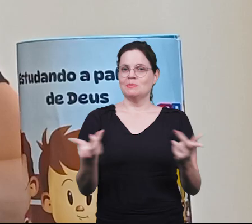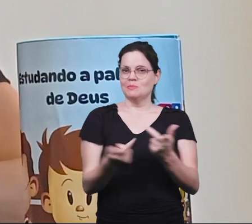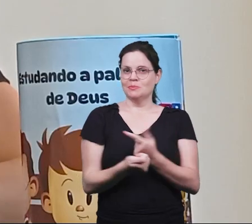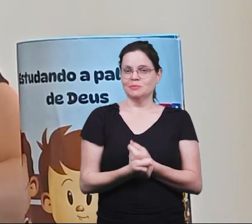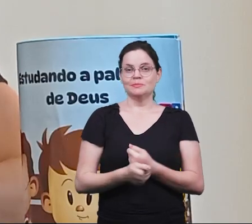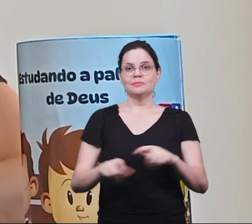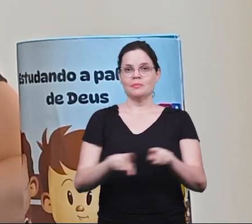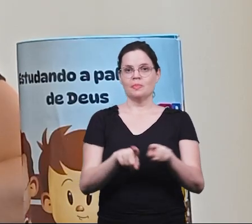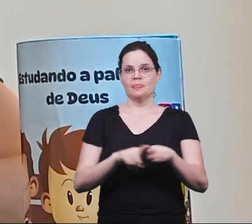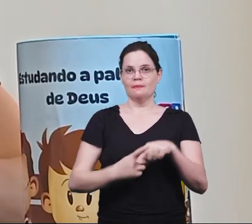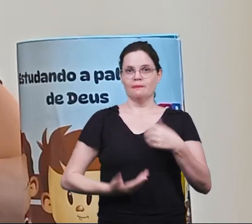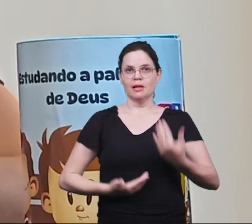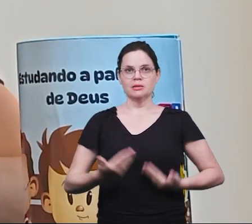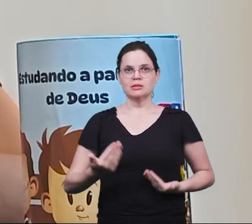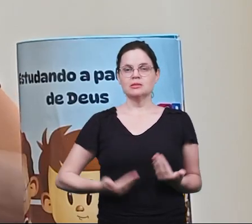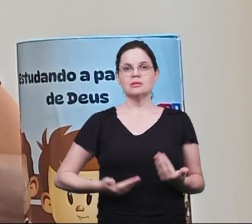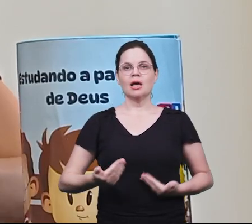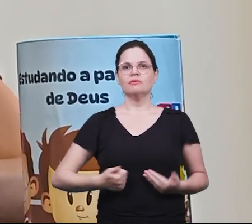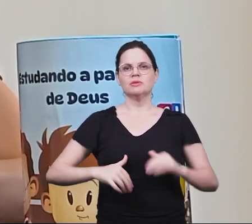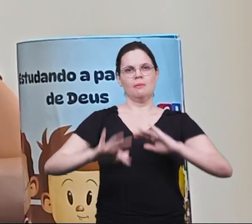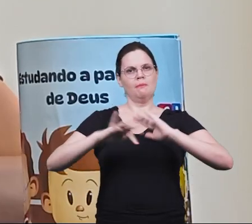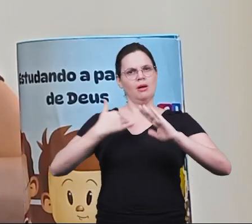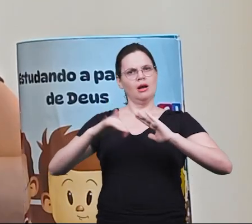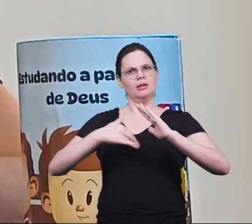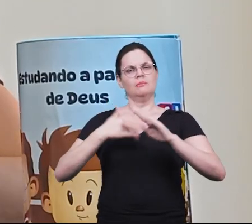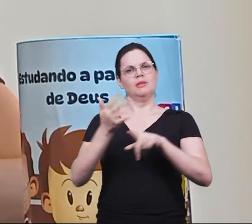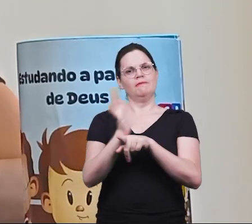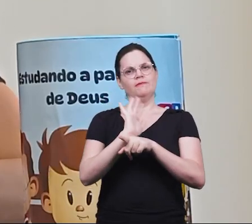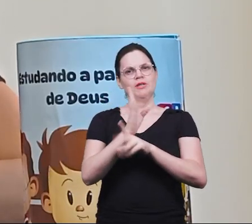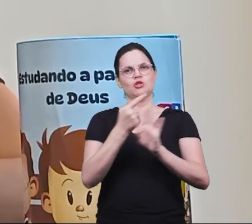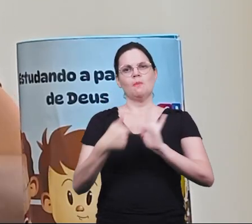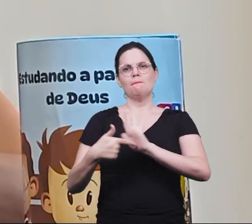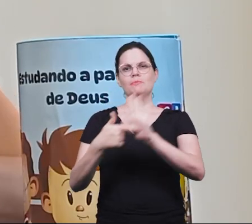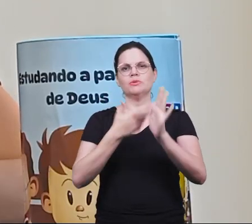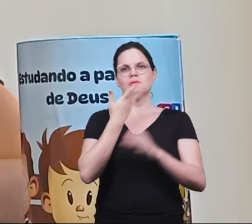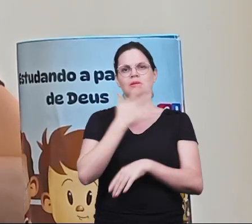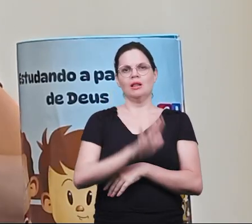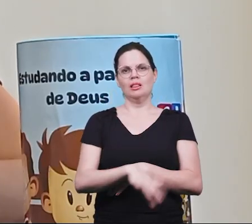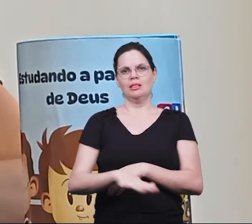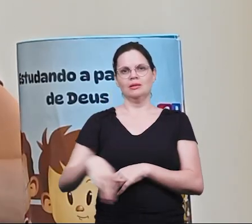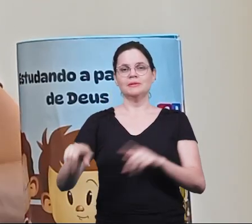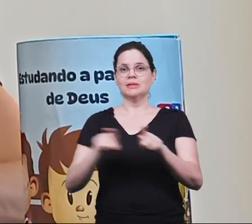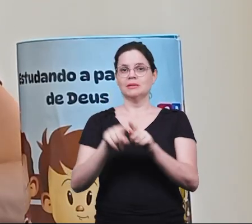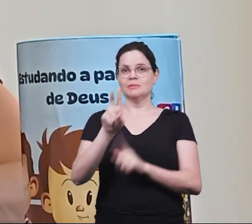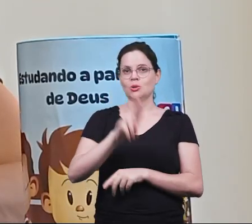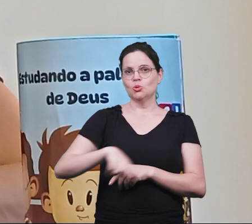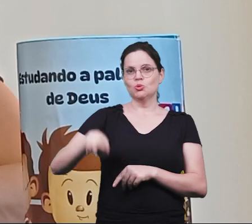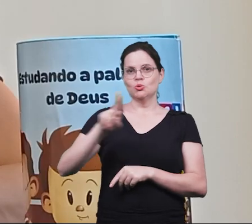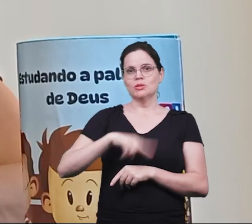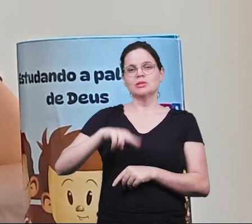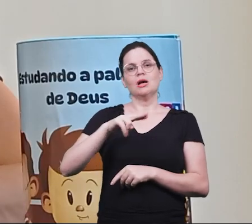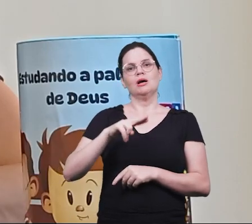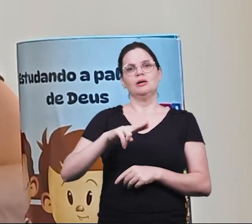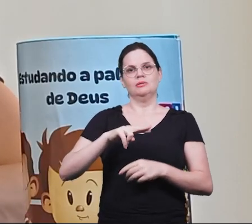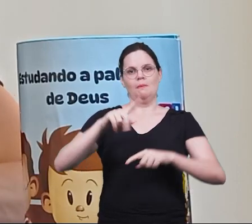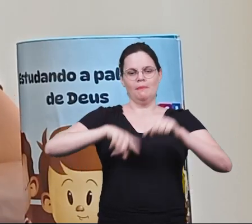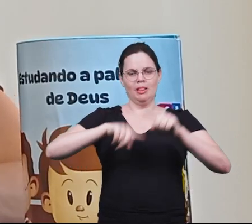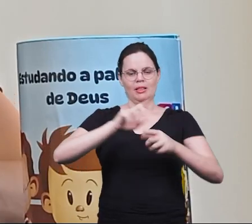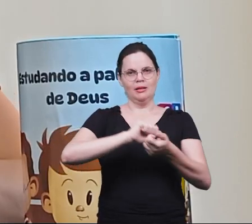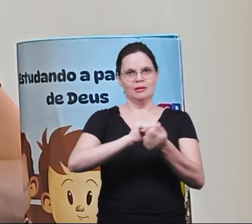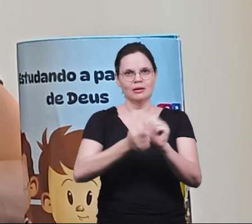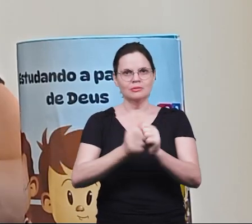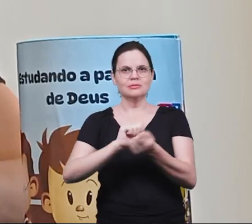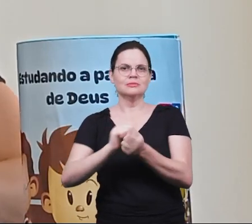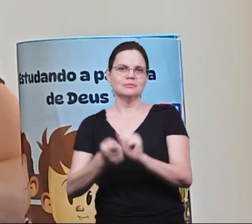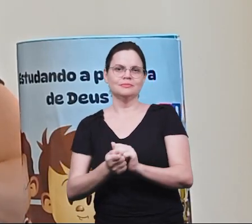maravilhosas. Recebemos irmãos mandando vídeo, mostrando, né, as crianças utilizando os materiais adaptados,